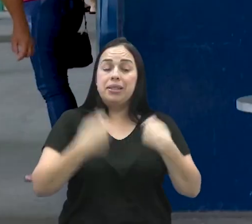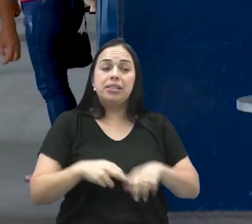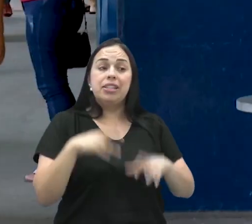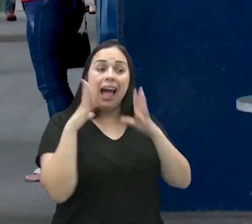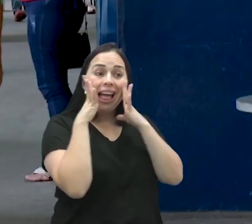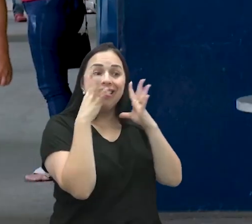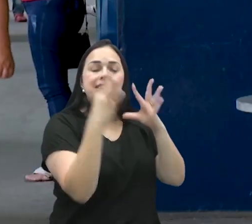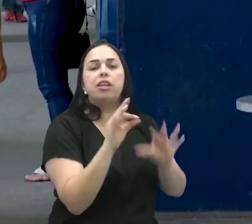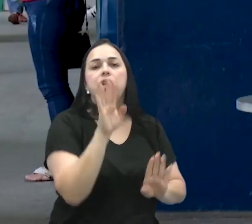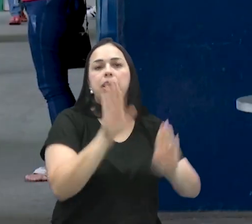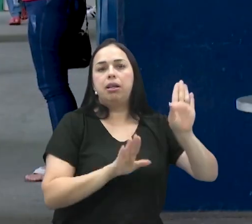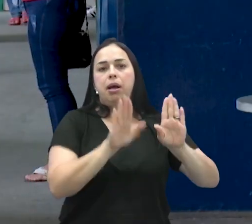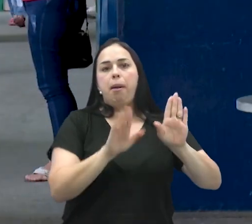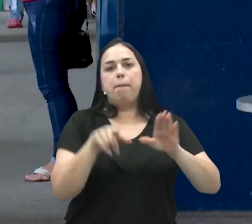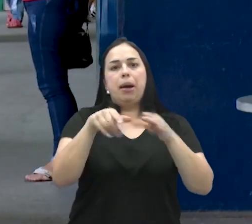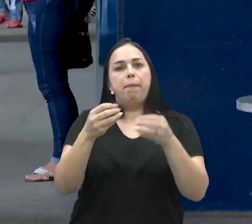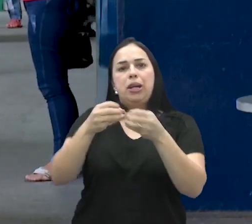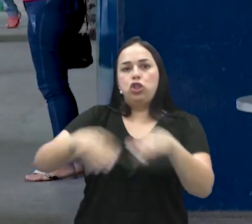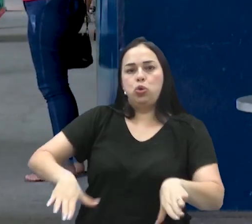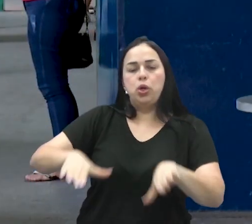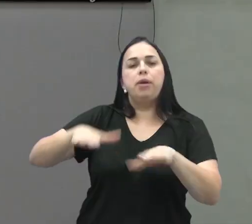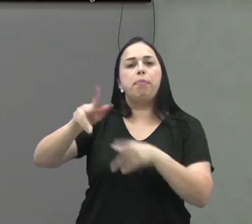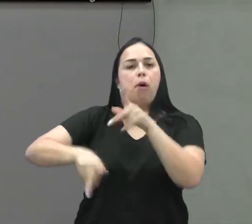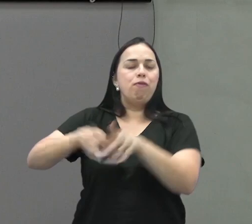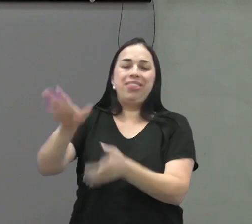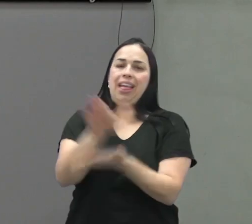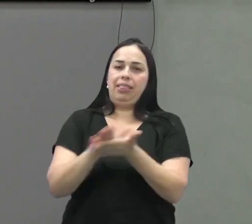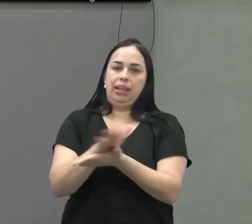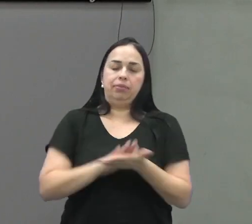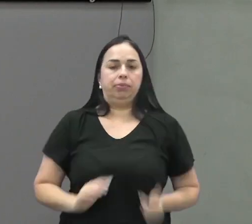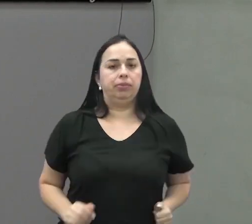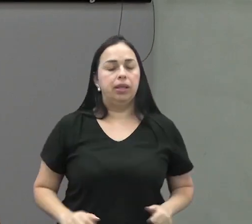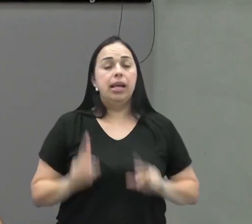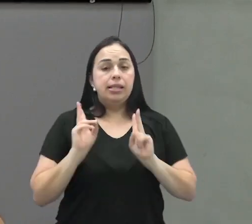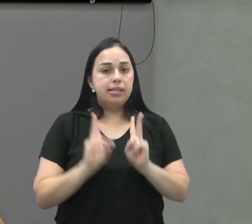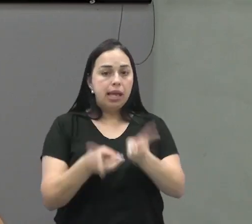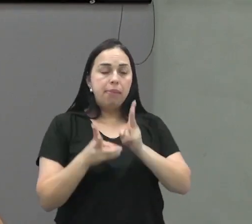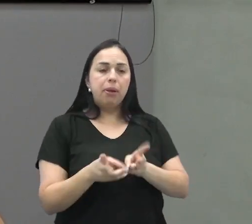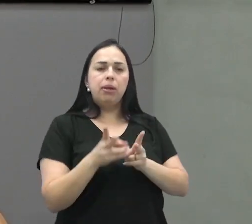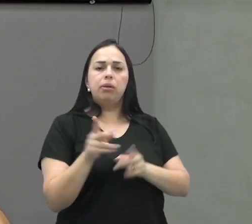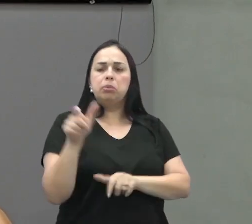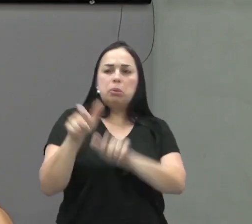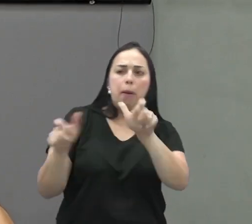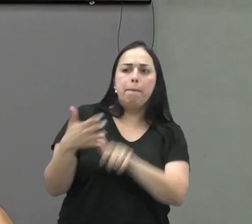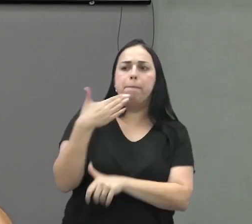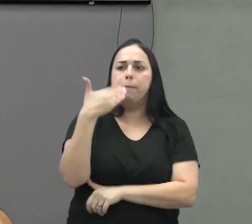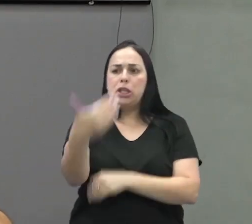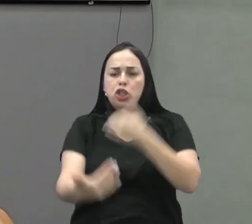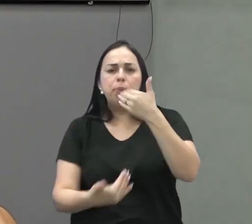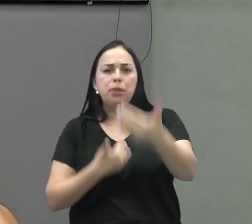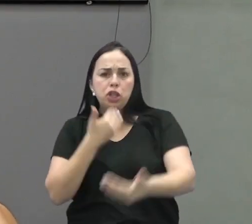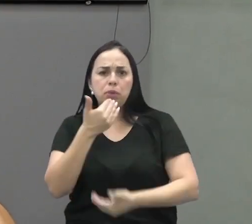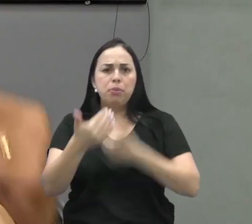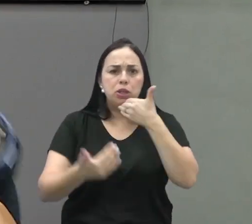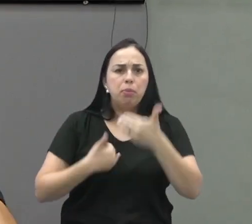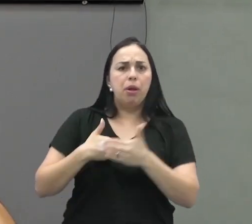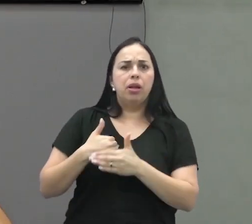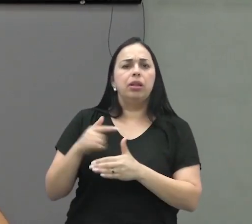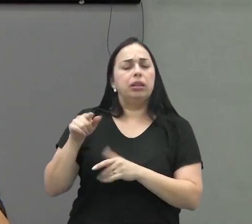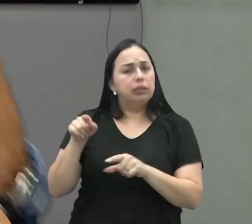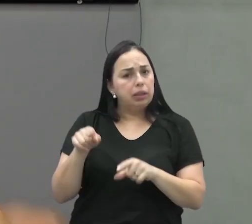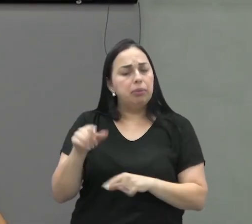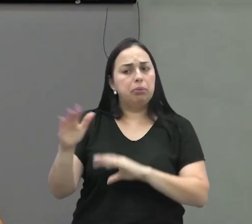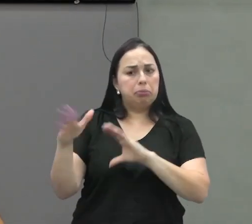licitações para que a população não fique prejudicada. Sempre estando atento às demandas da população, recebendo as indicações que